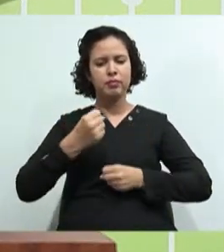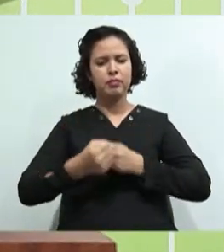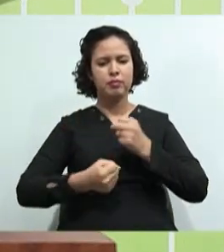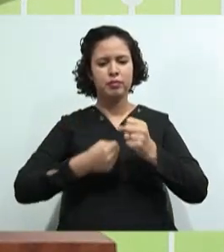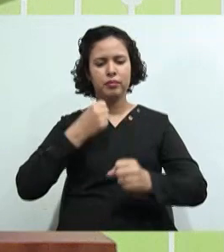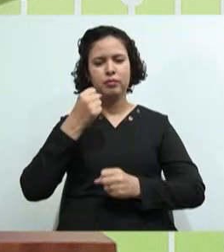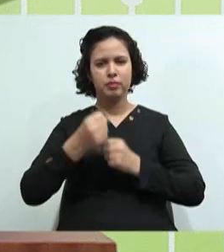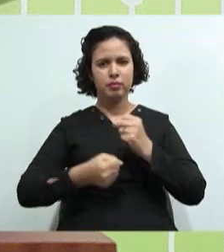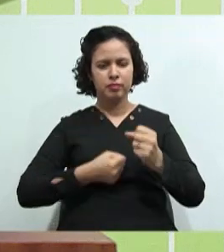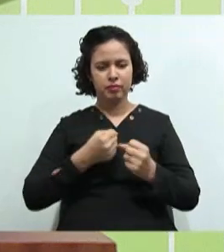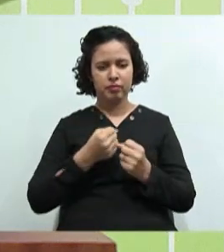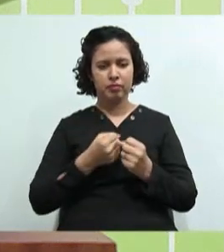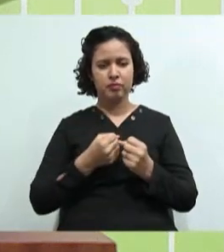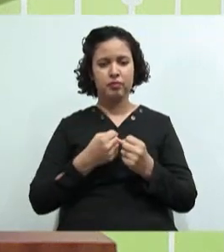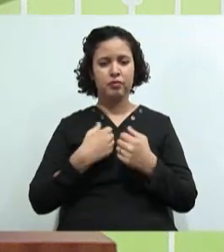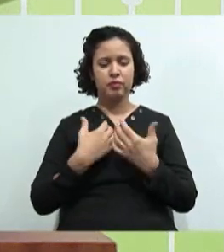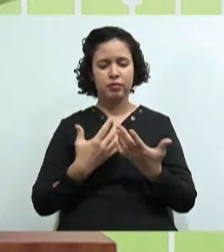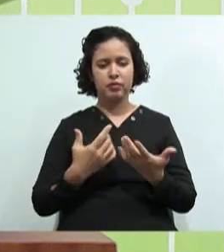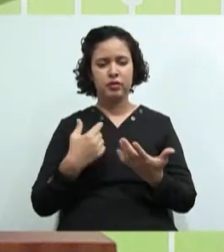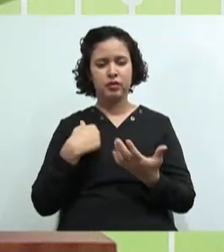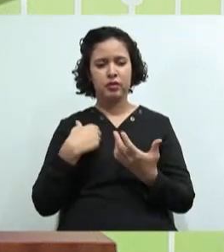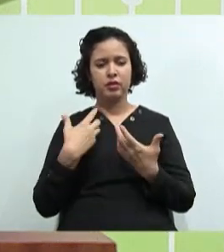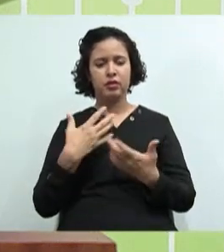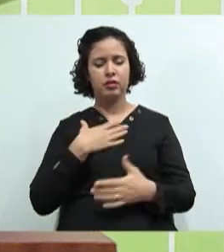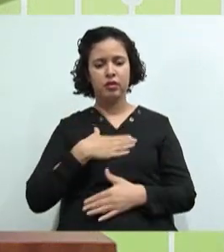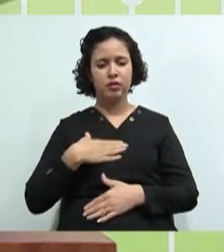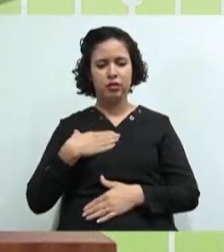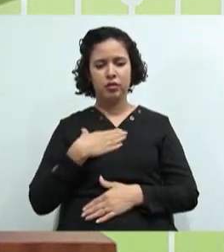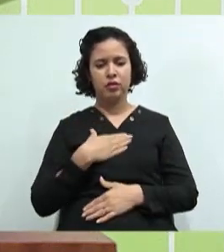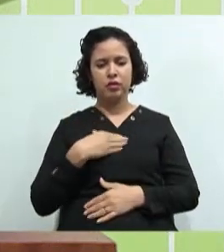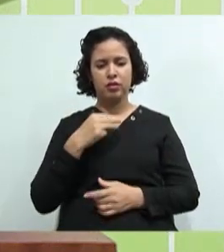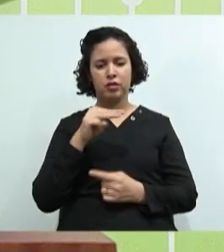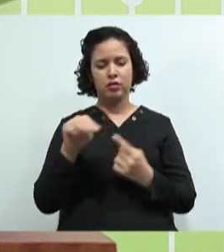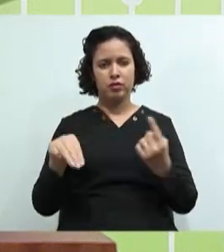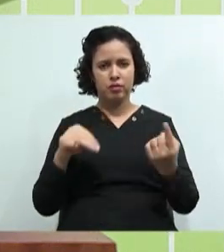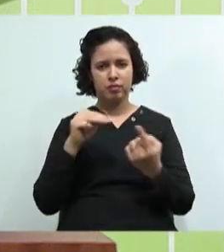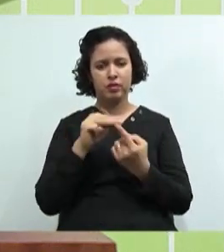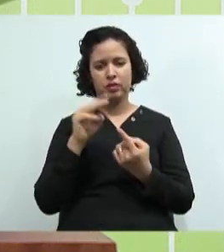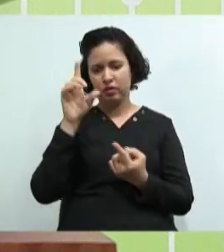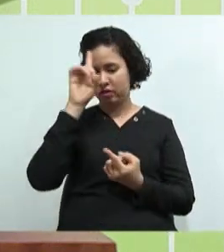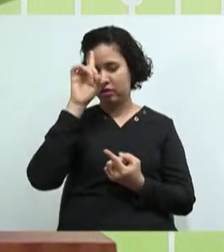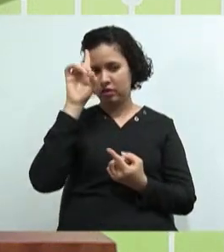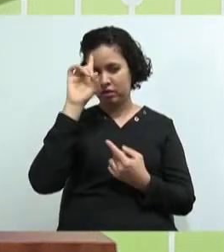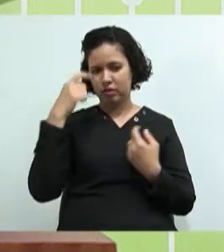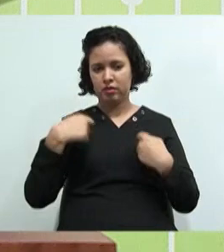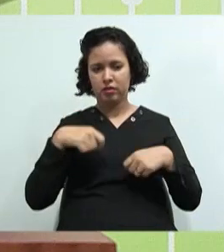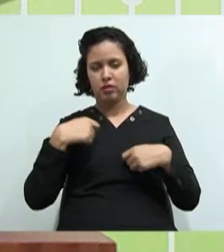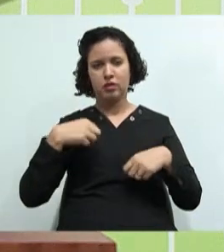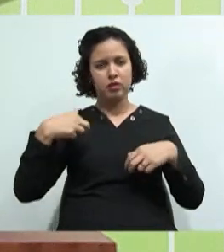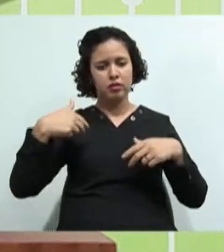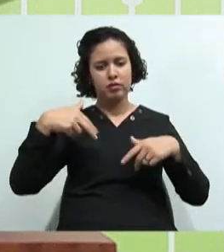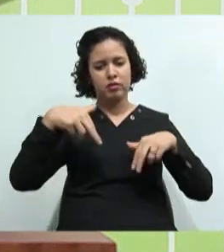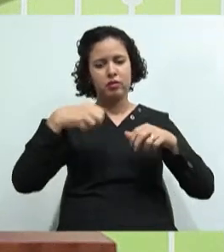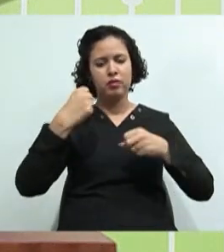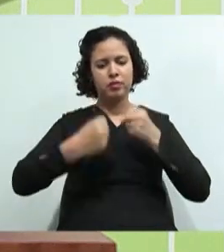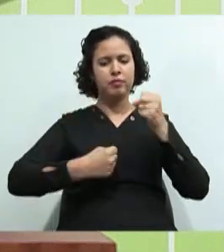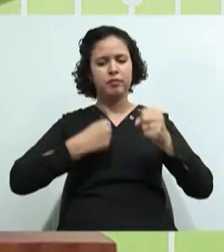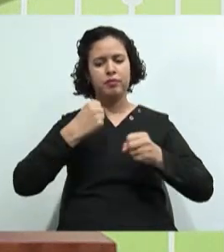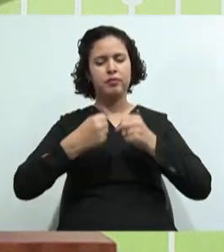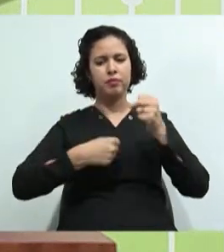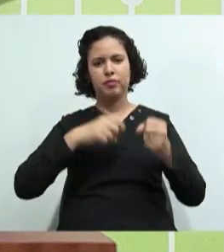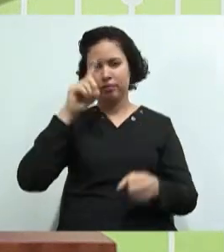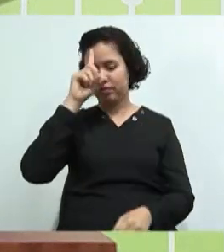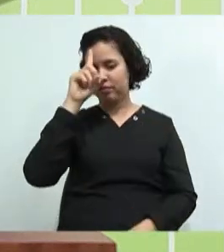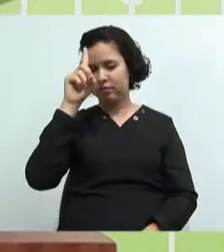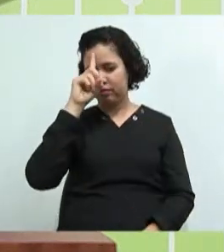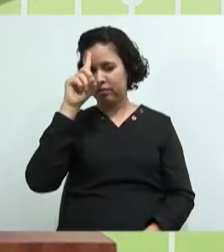manhã, pela manhã, professor, e eu geralmente coloco aqui algumas metas diárias de quanto que eu tenho que correr todos os dias, para que